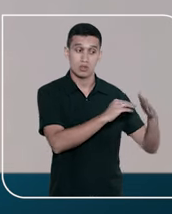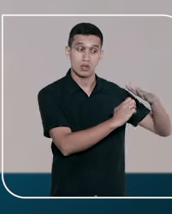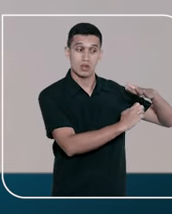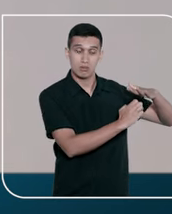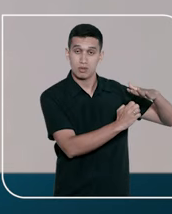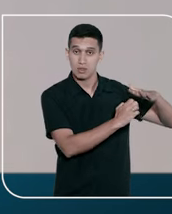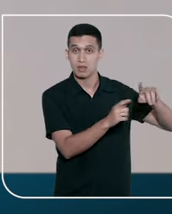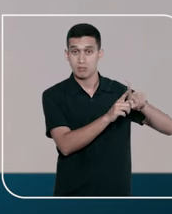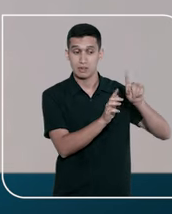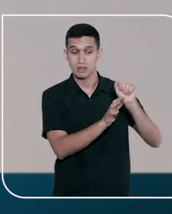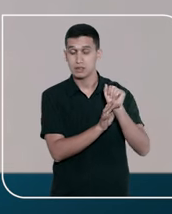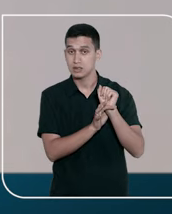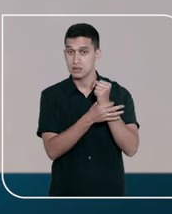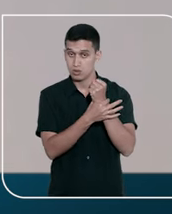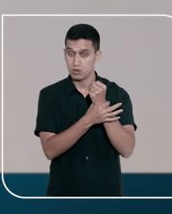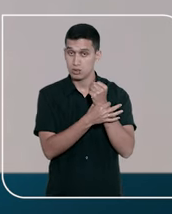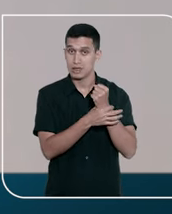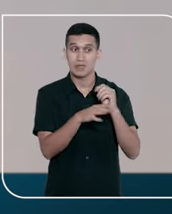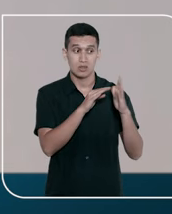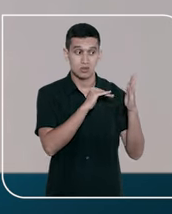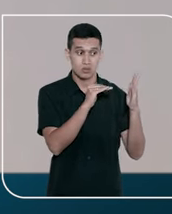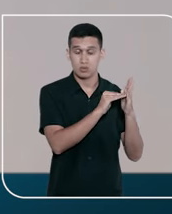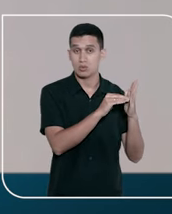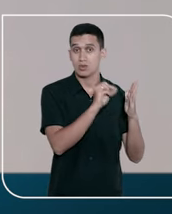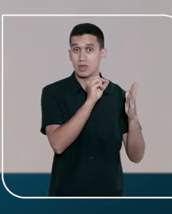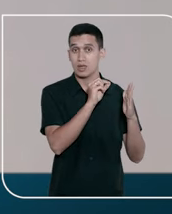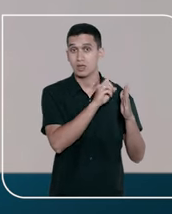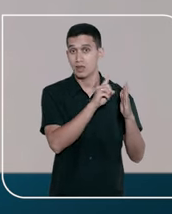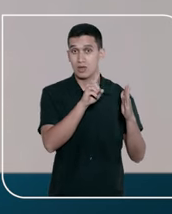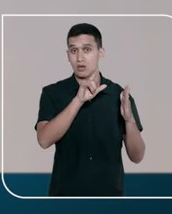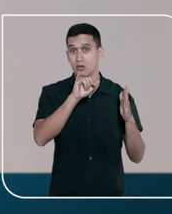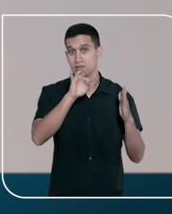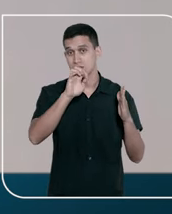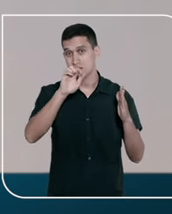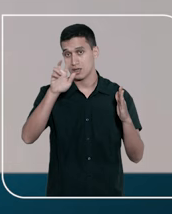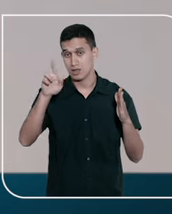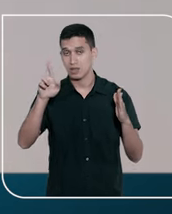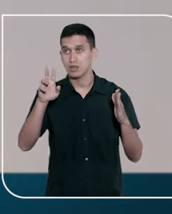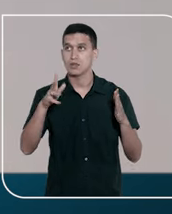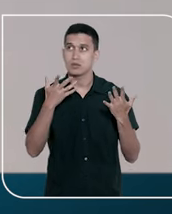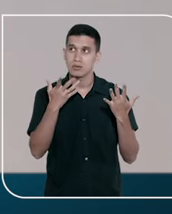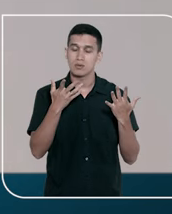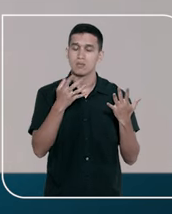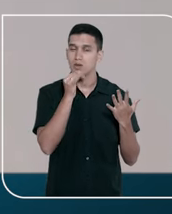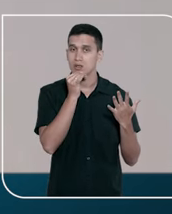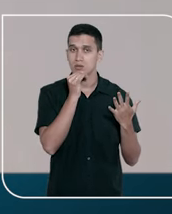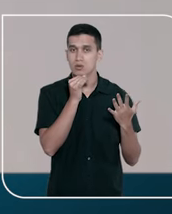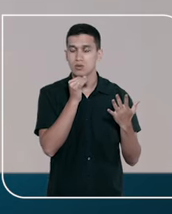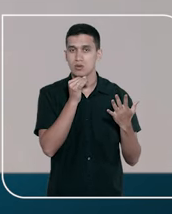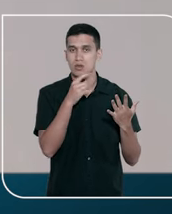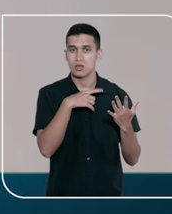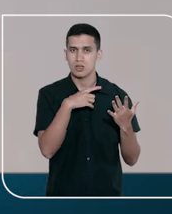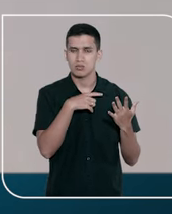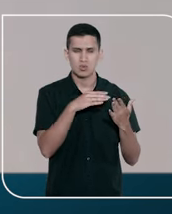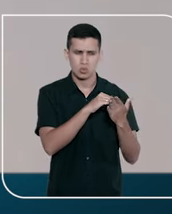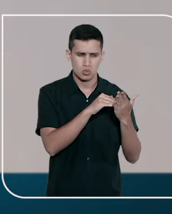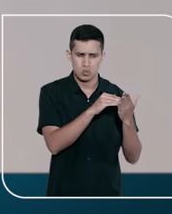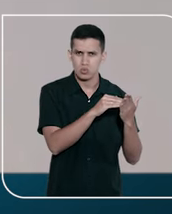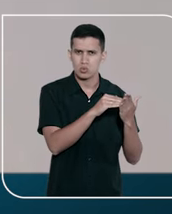seguradoras, ela é sempre no sentido de não litigar, é sempre no sentido de uma composição, né?